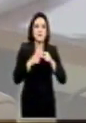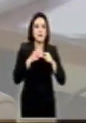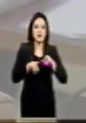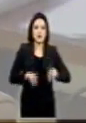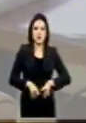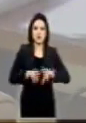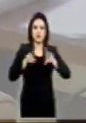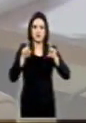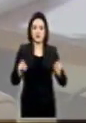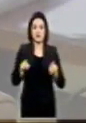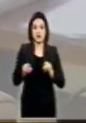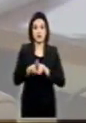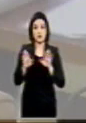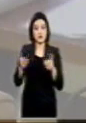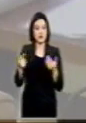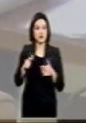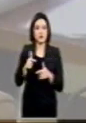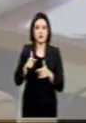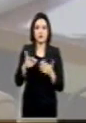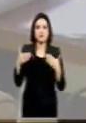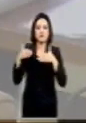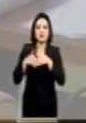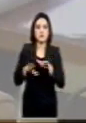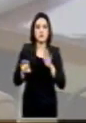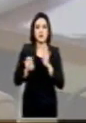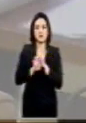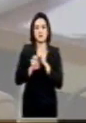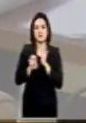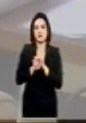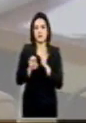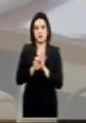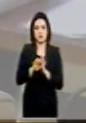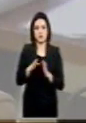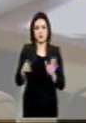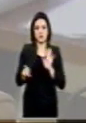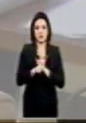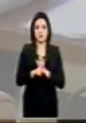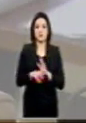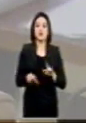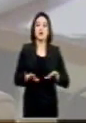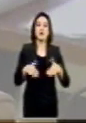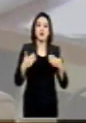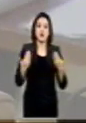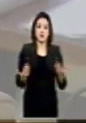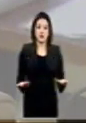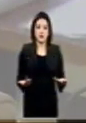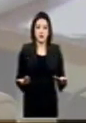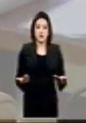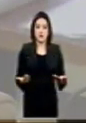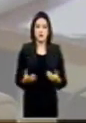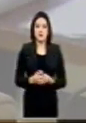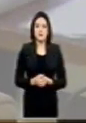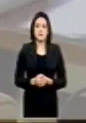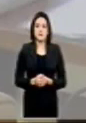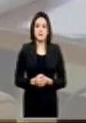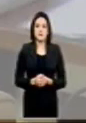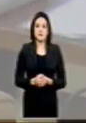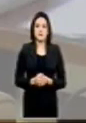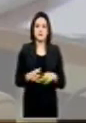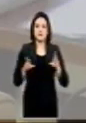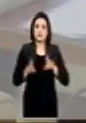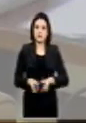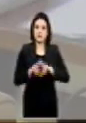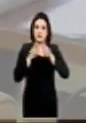se submetem a esse estatuto específico. Em suma, quanto ao ponto, ao contrário do que ocorre quanto